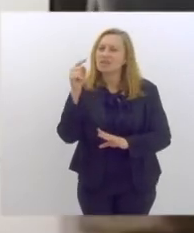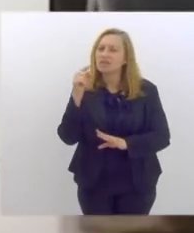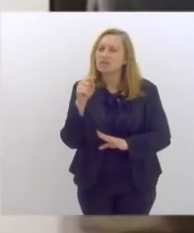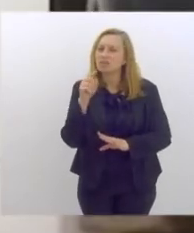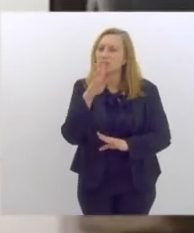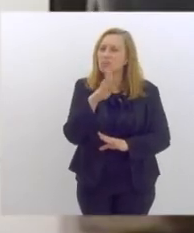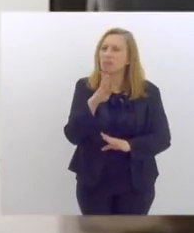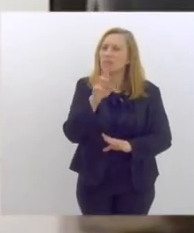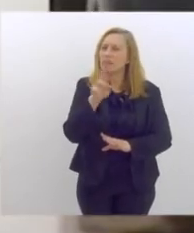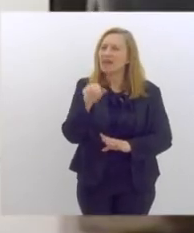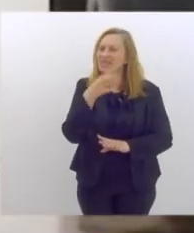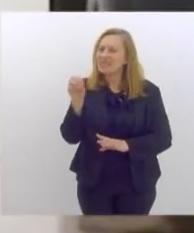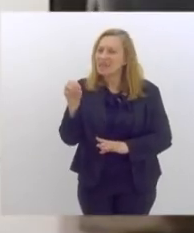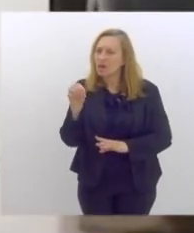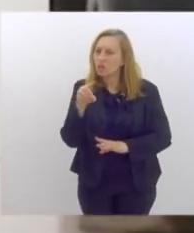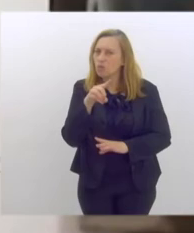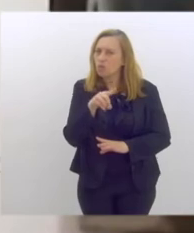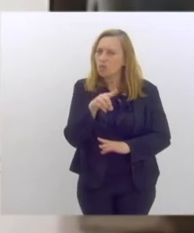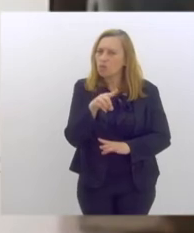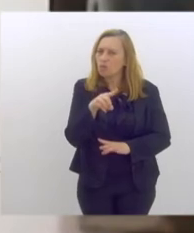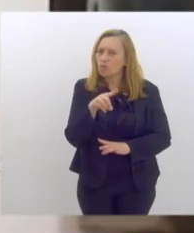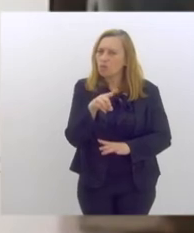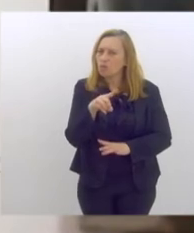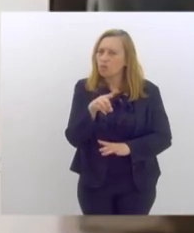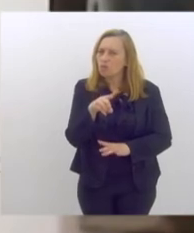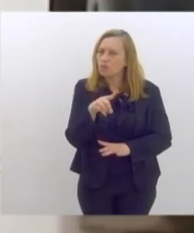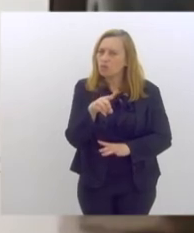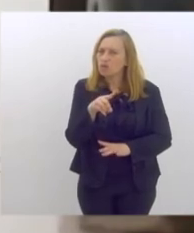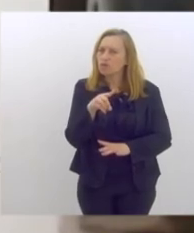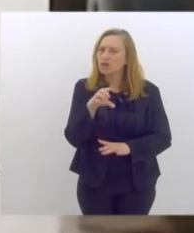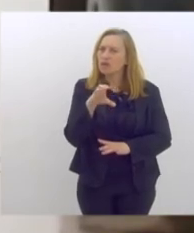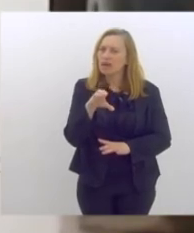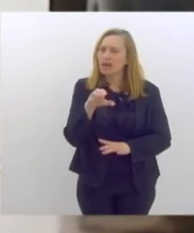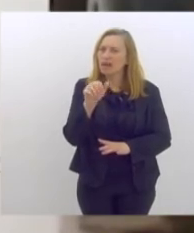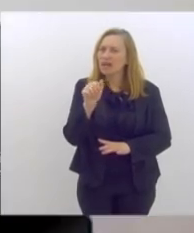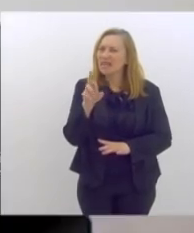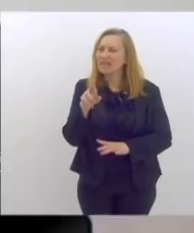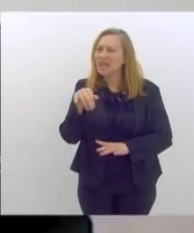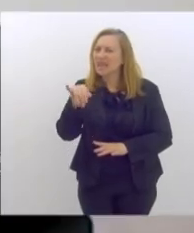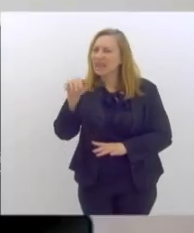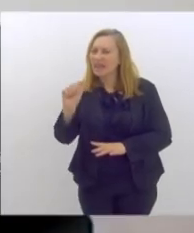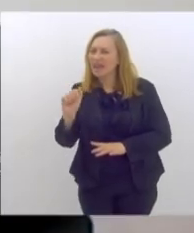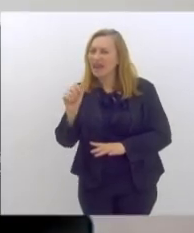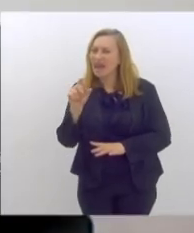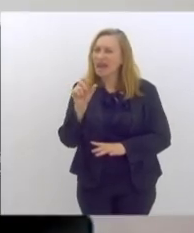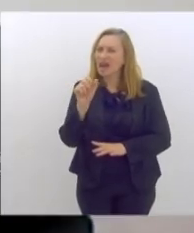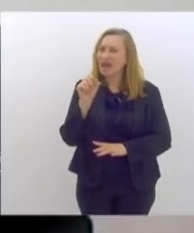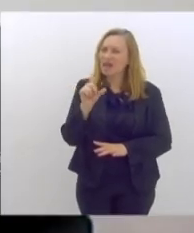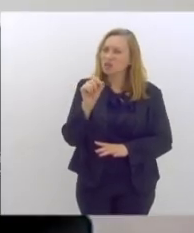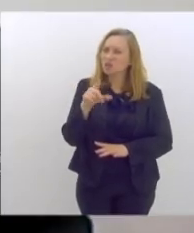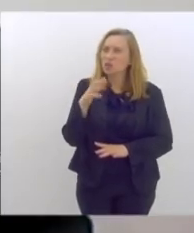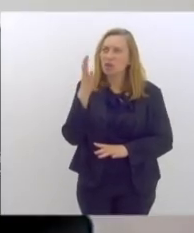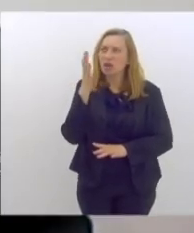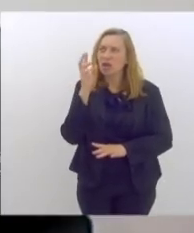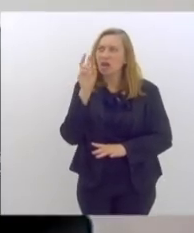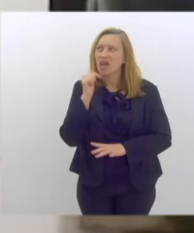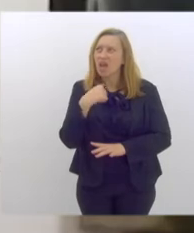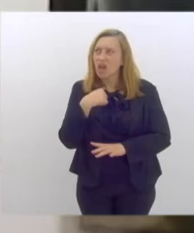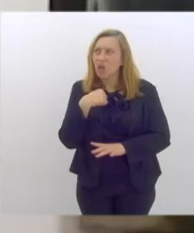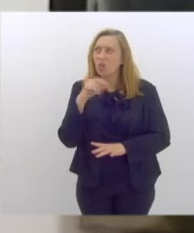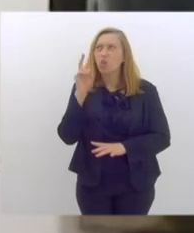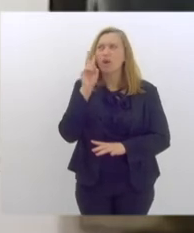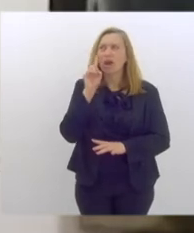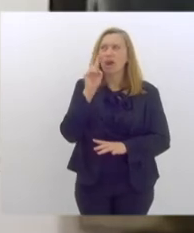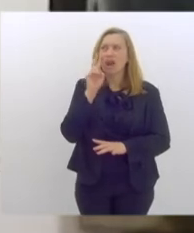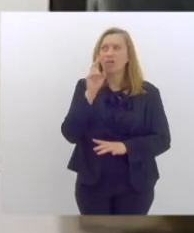brasão de Fortuna falta o Gardênia Azul eu me lembro eu não sei se vocês lembram